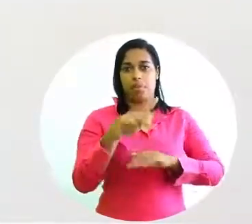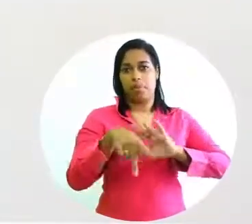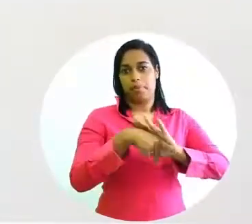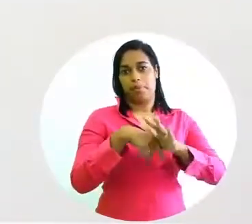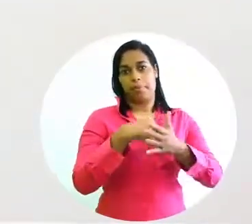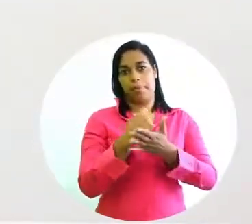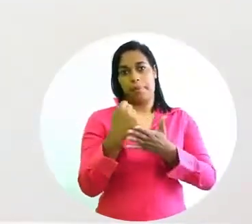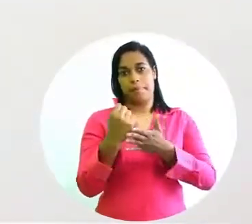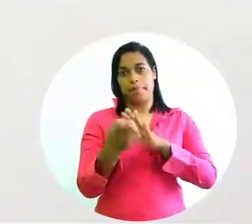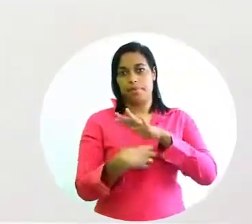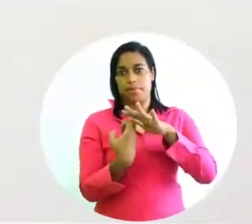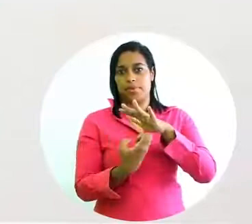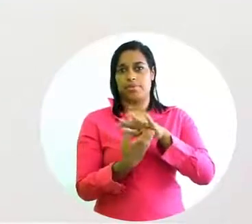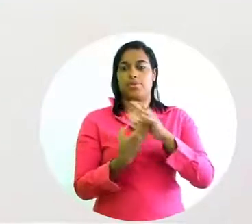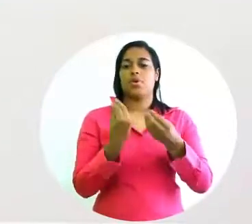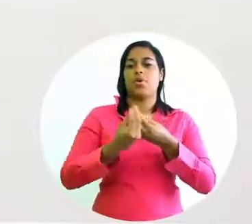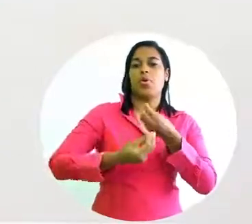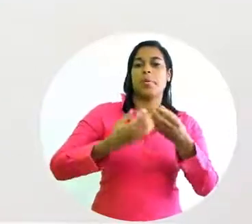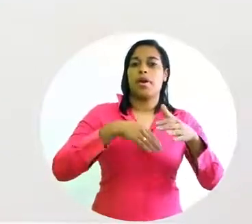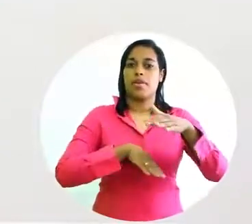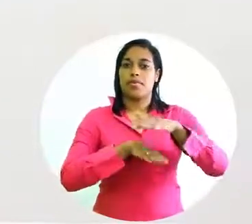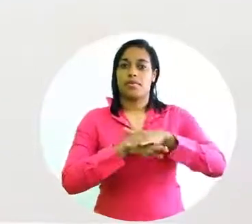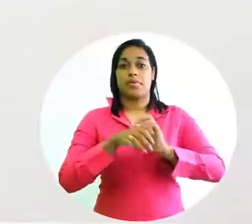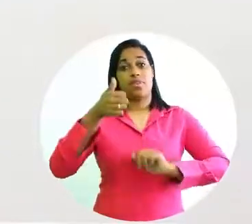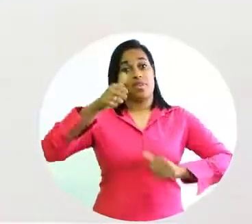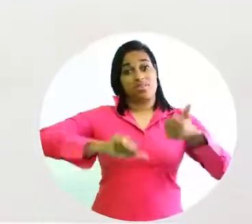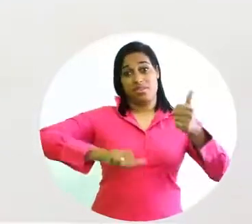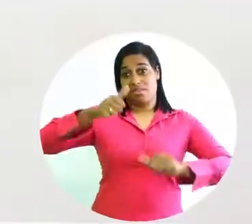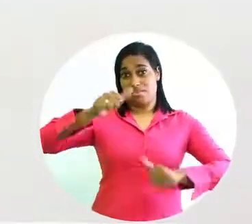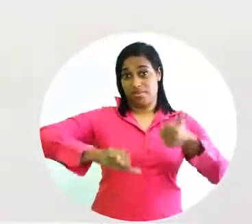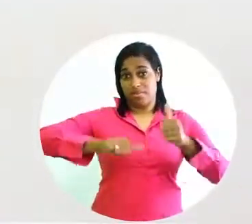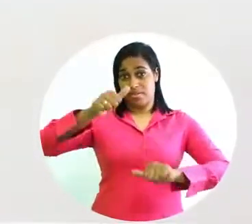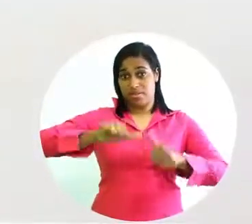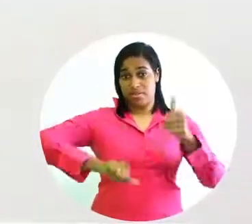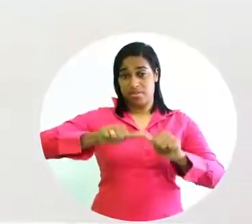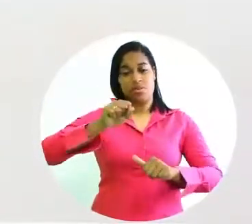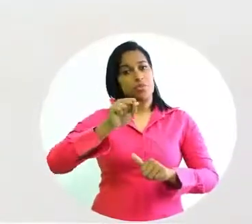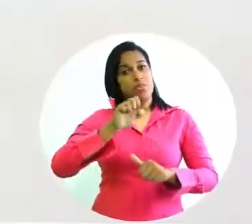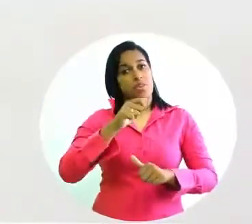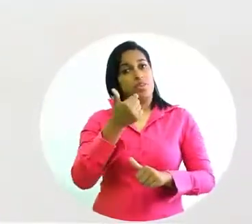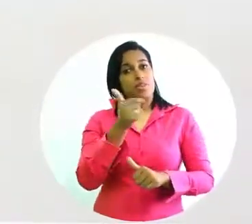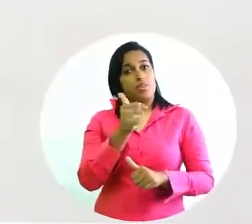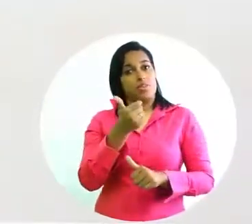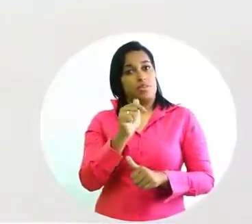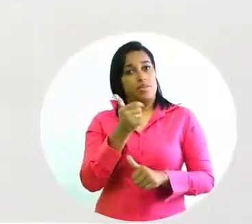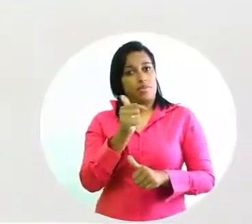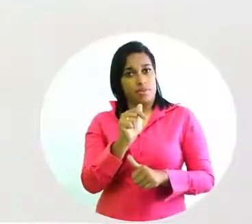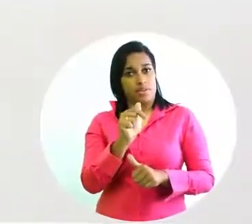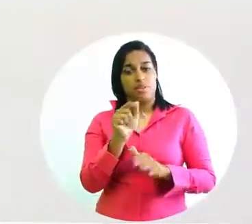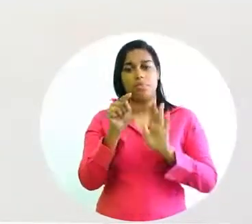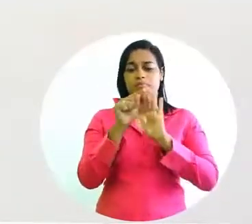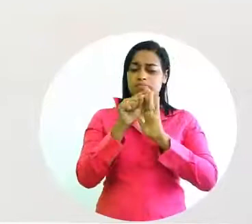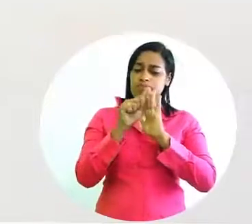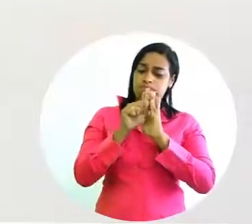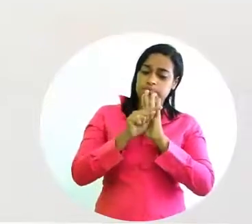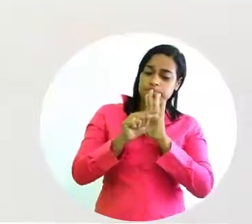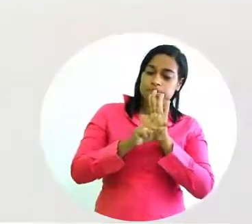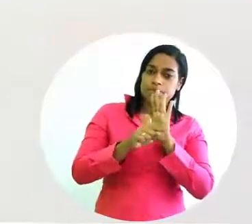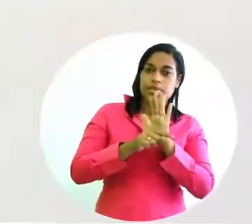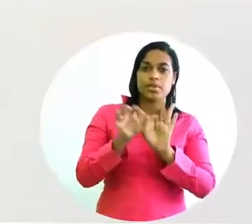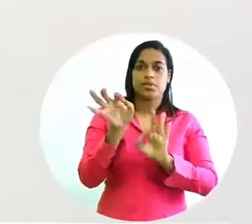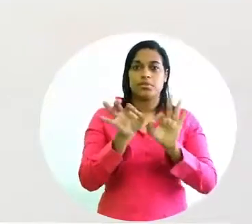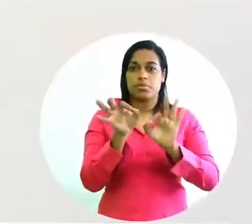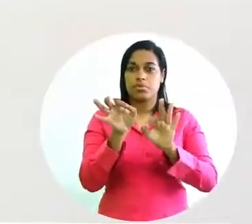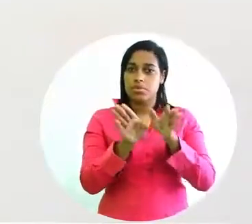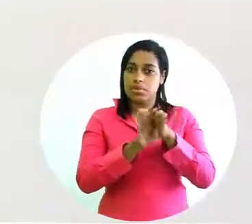a sua forma de arquivamento, e nessa análise da tramitação, se não houver um plano de classificação,